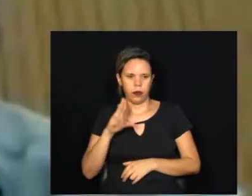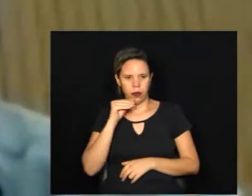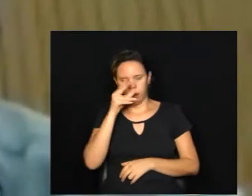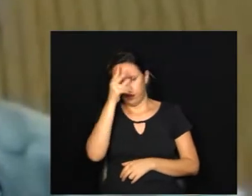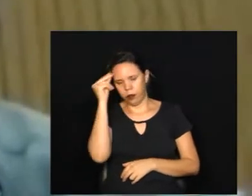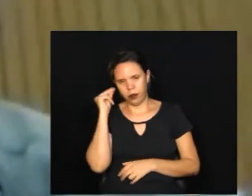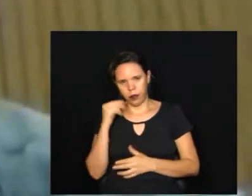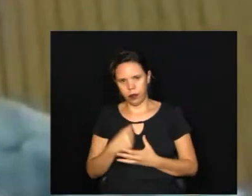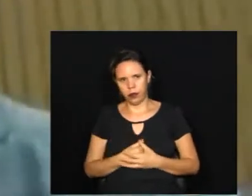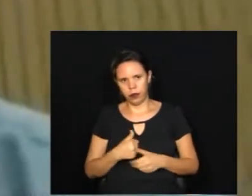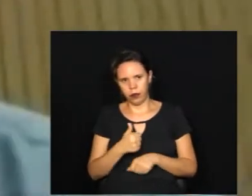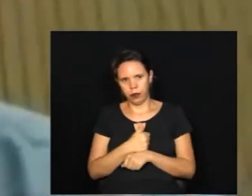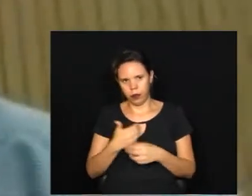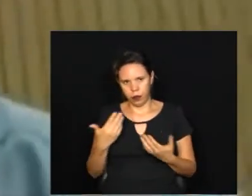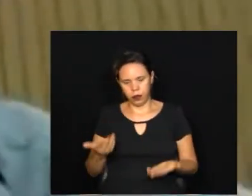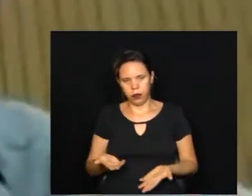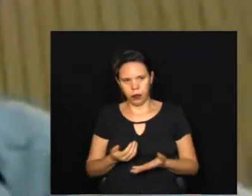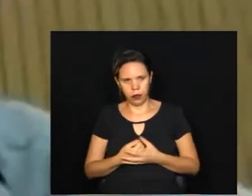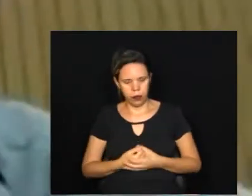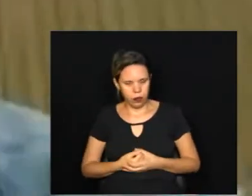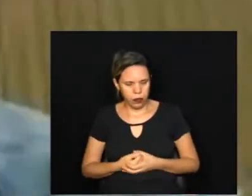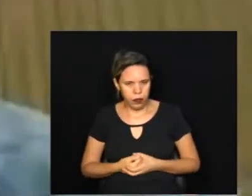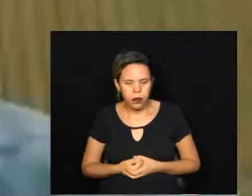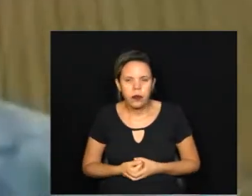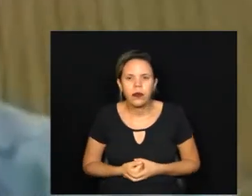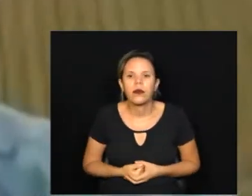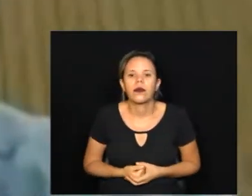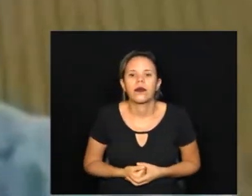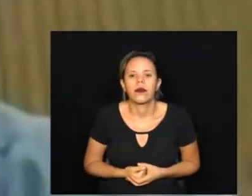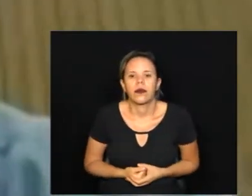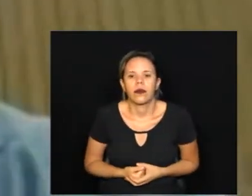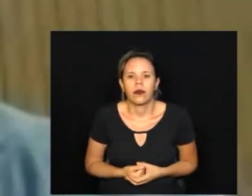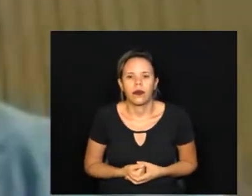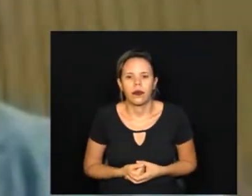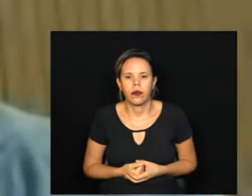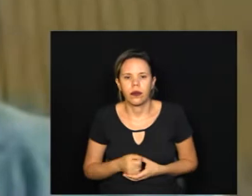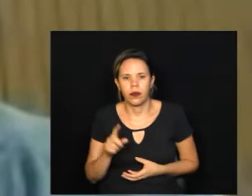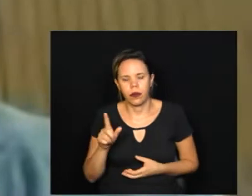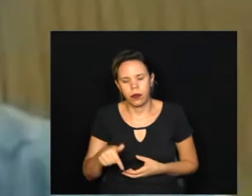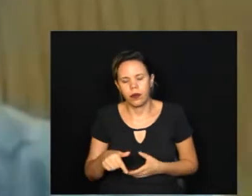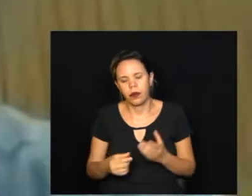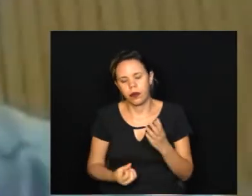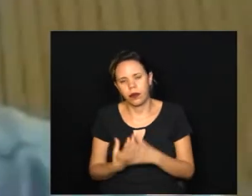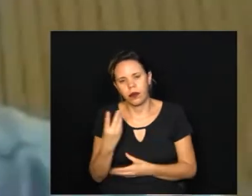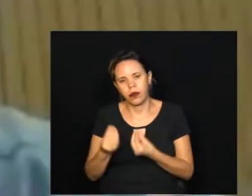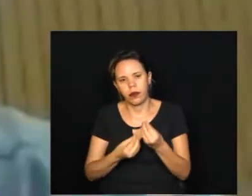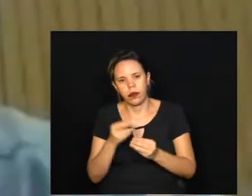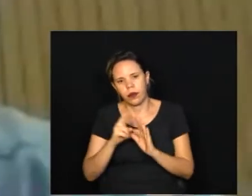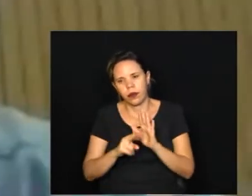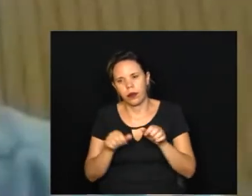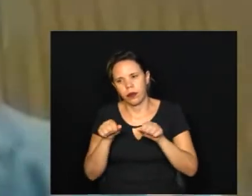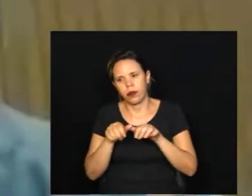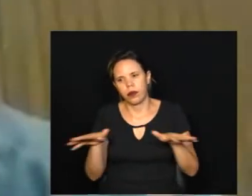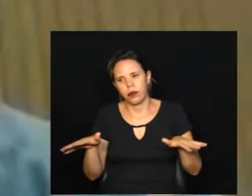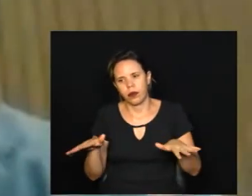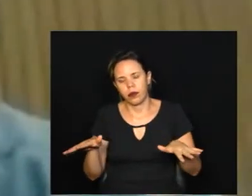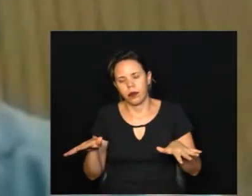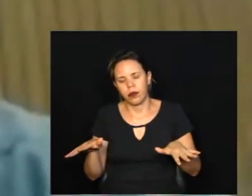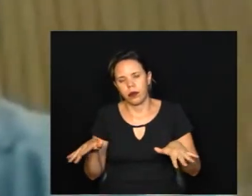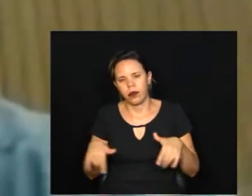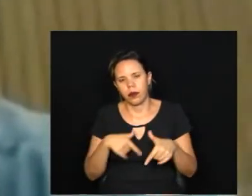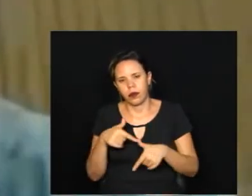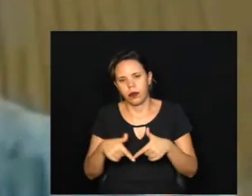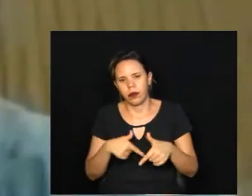de carreira. Então, essa é o quadro, né, como que está distribuído hoje